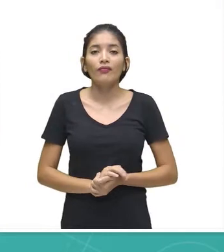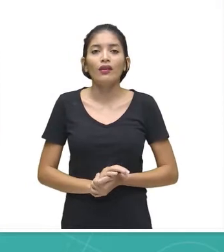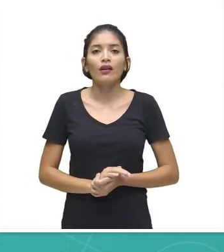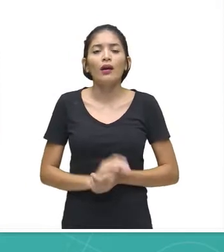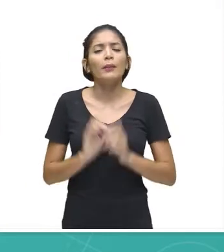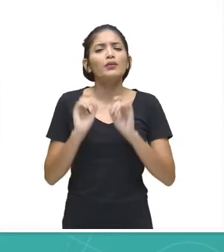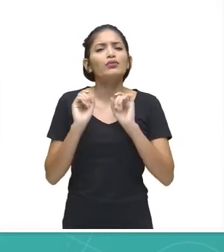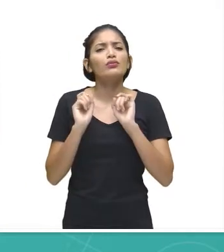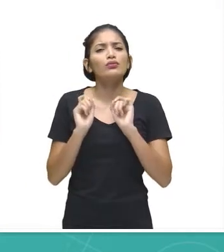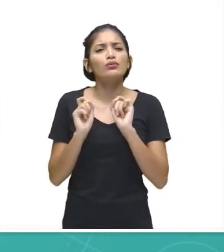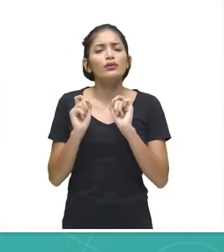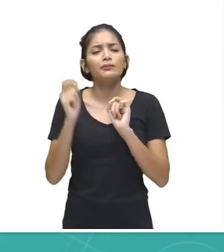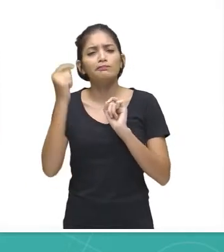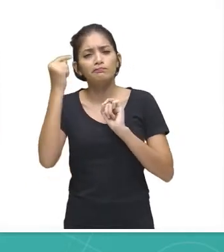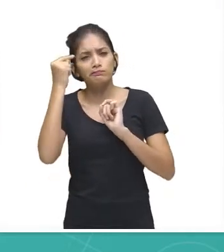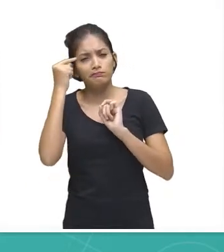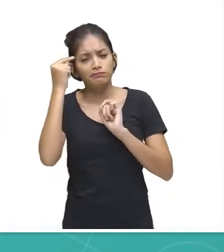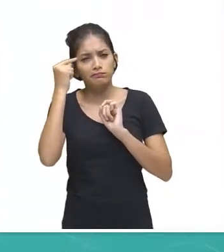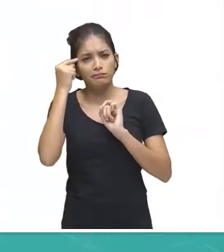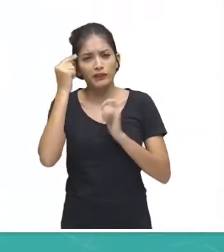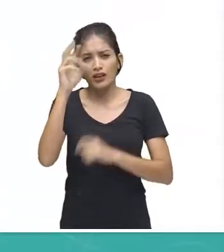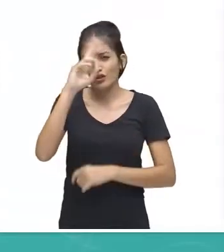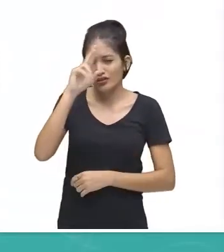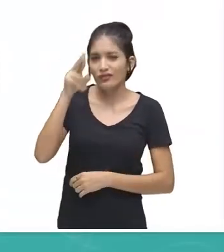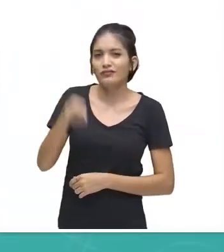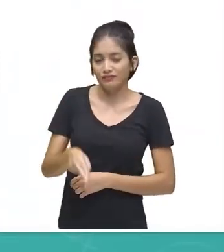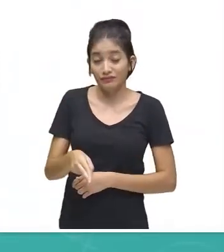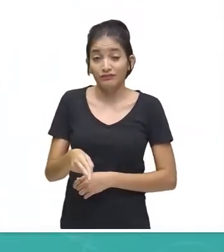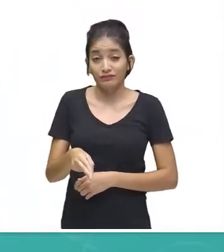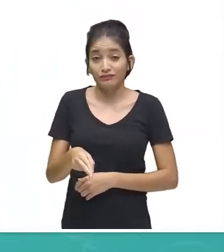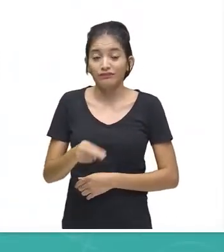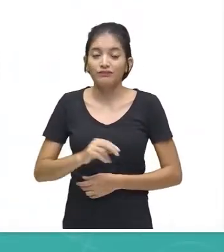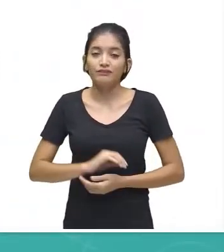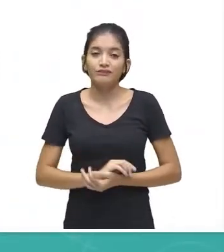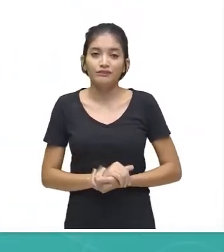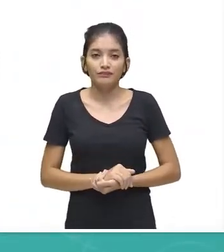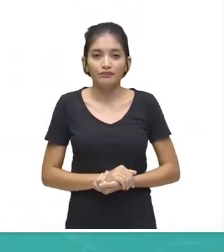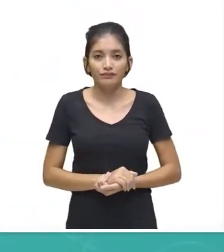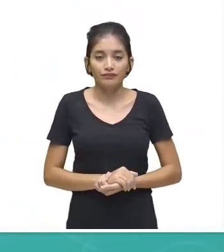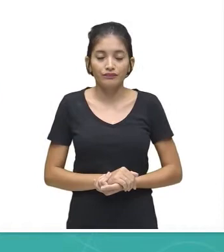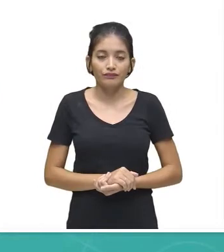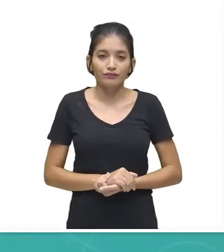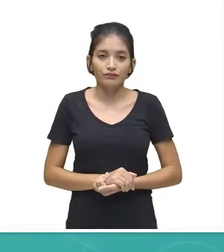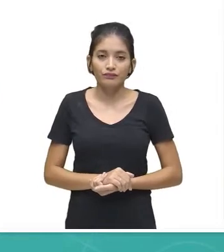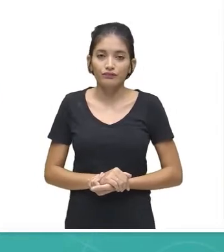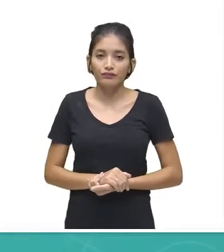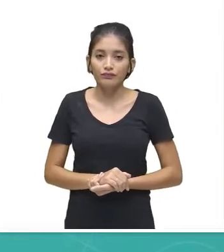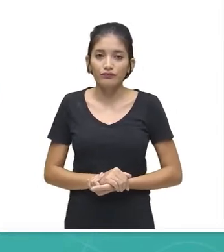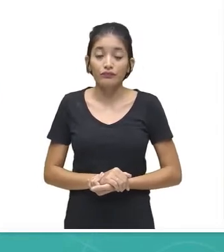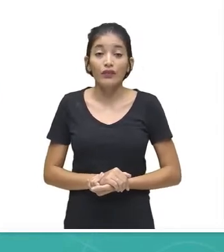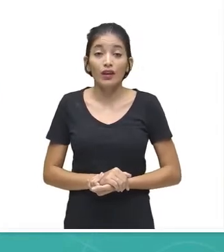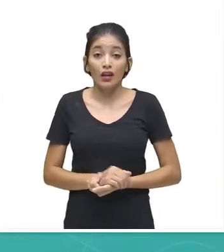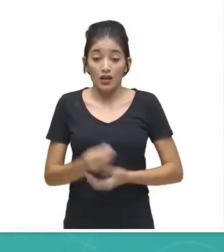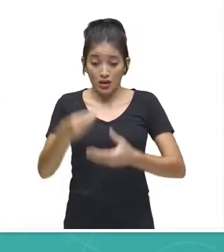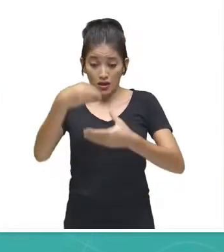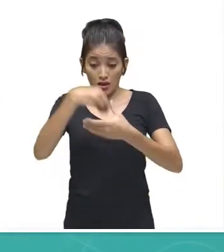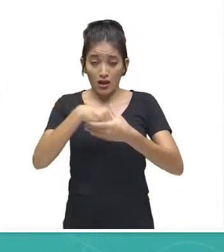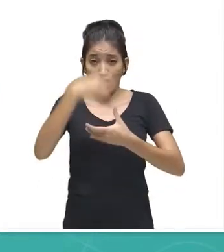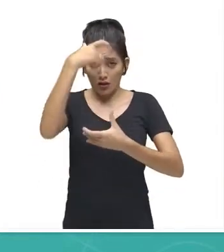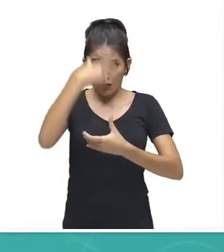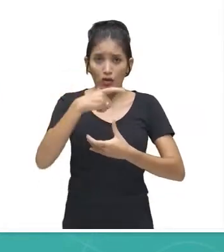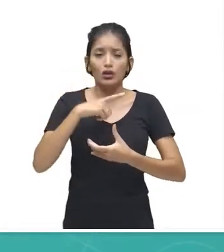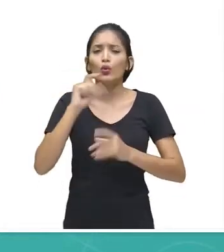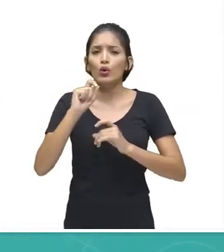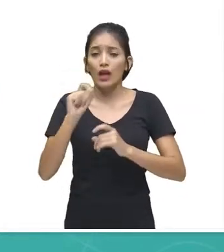nos leva a essas razões? Nós temos dentro de nós o que é certo e o que é